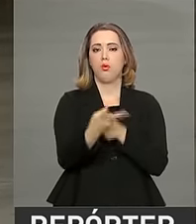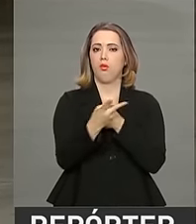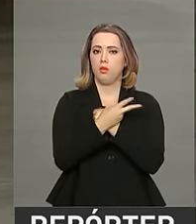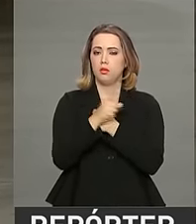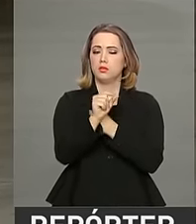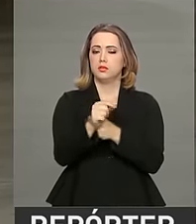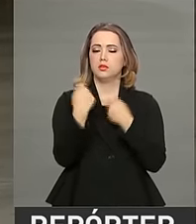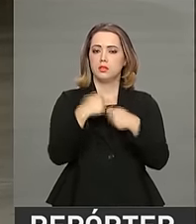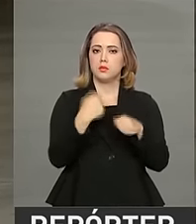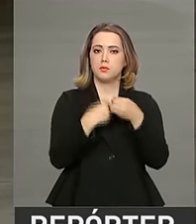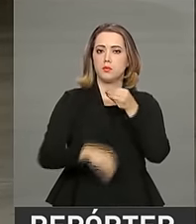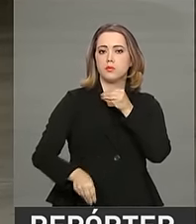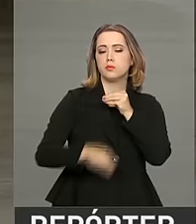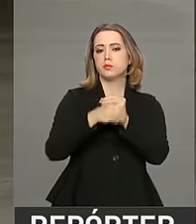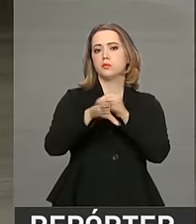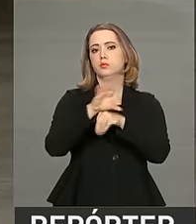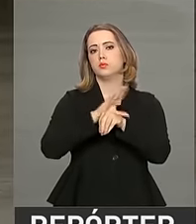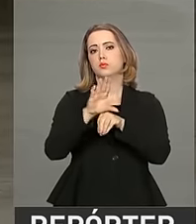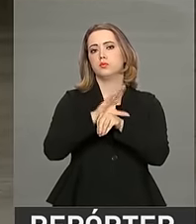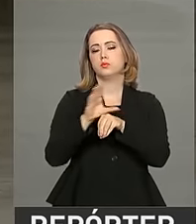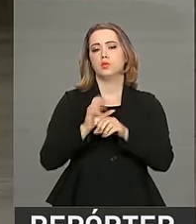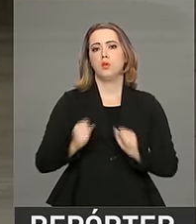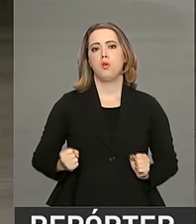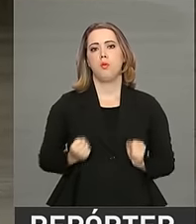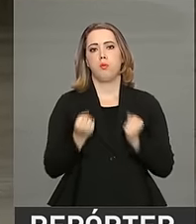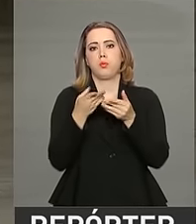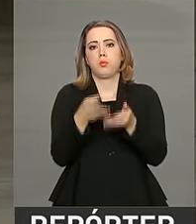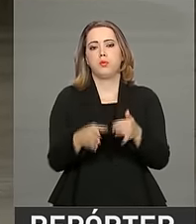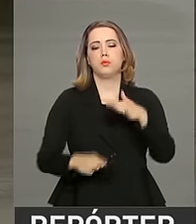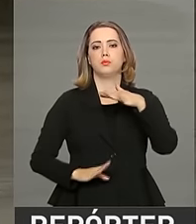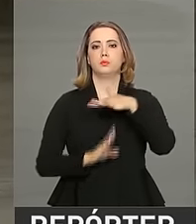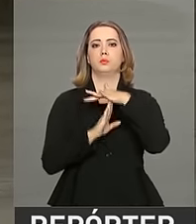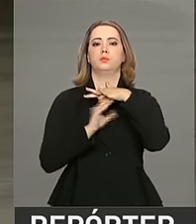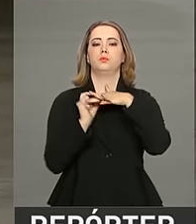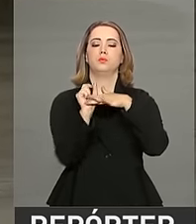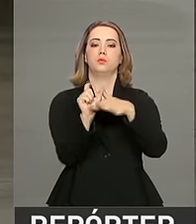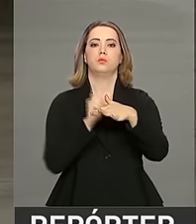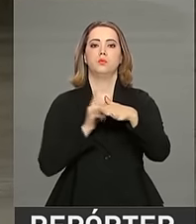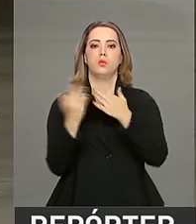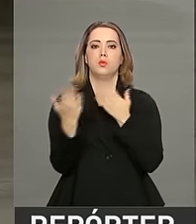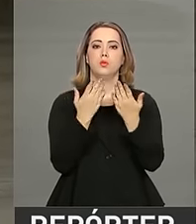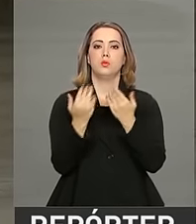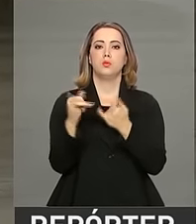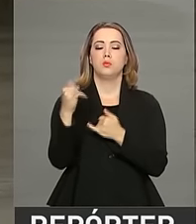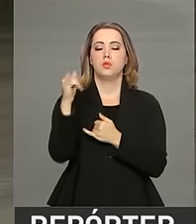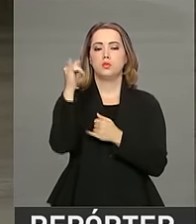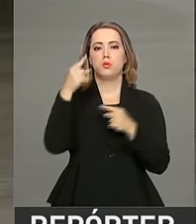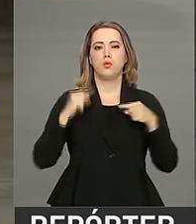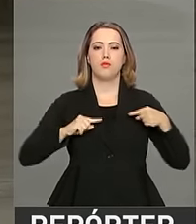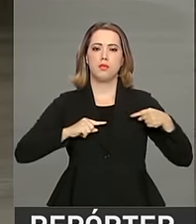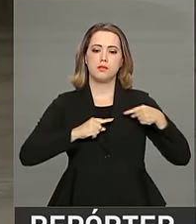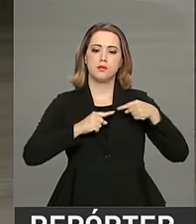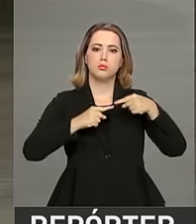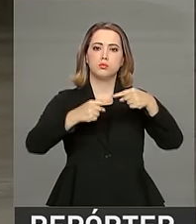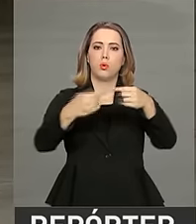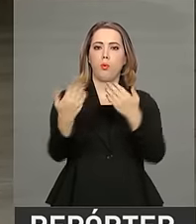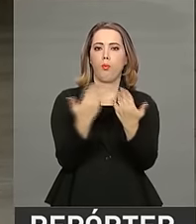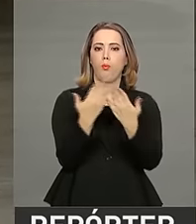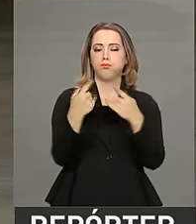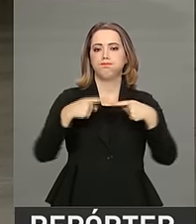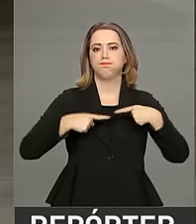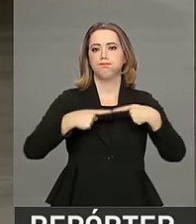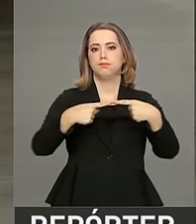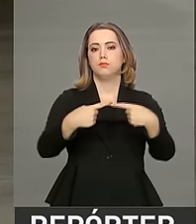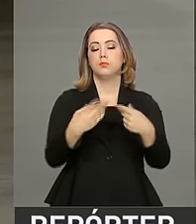de emenda à constituição que estabelece um teto para aumento dos gastos públicos tendo a inflação do ano anterior como referência para o